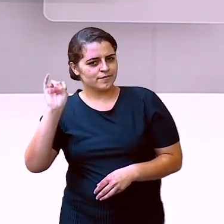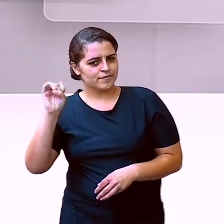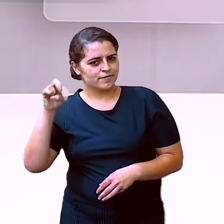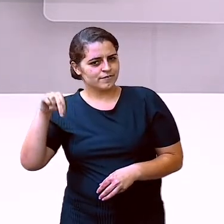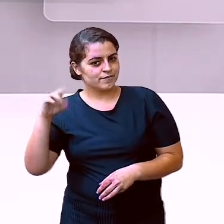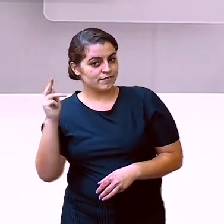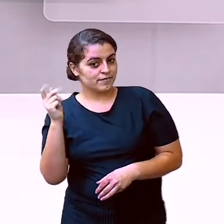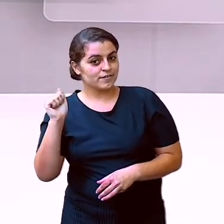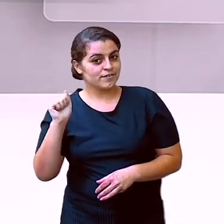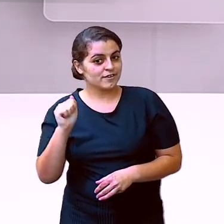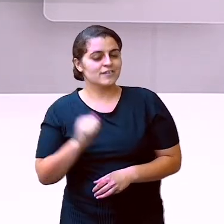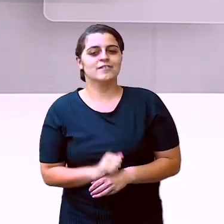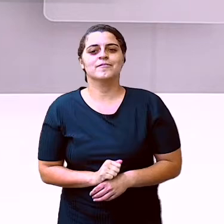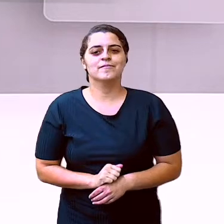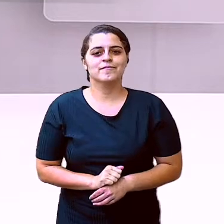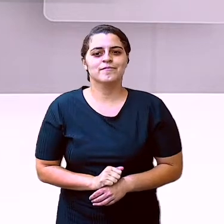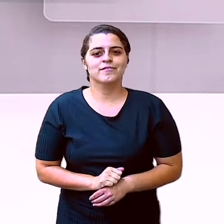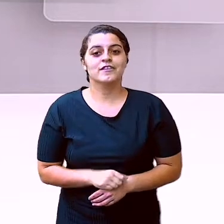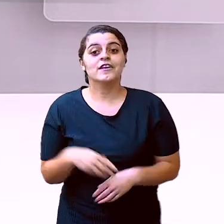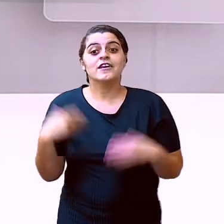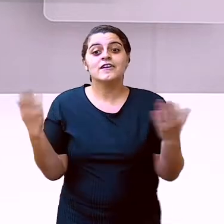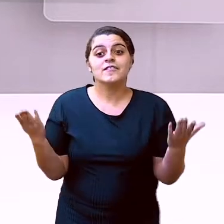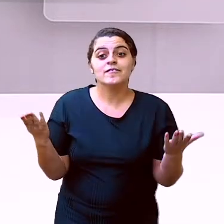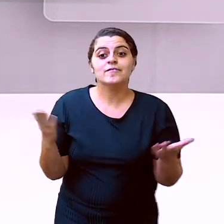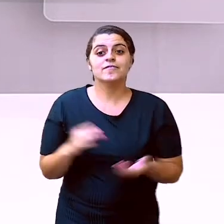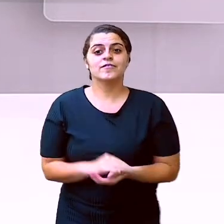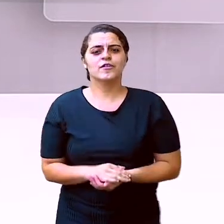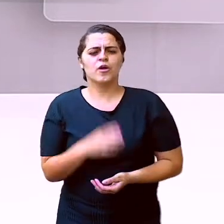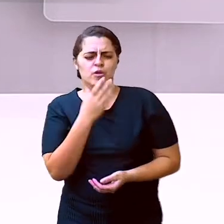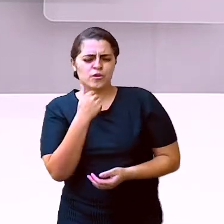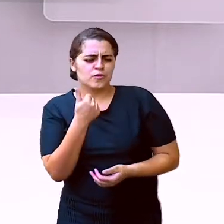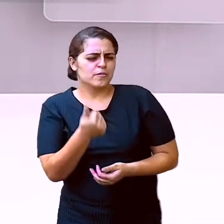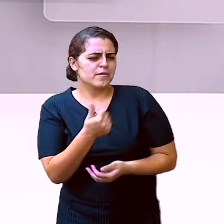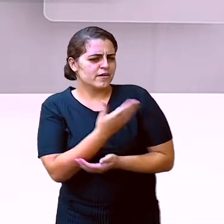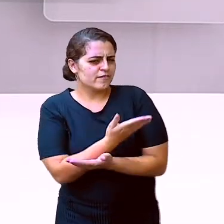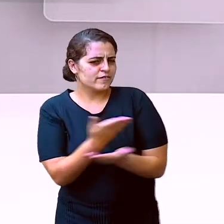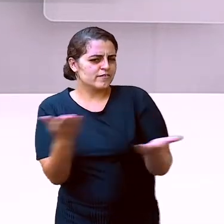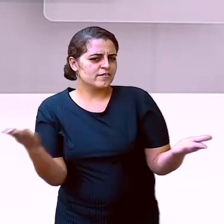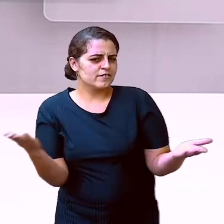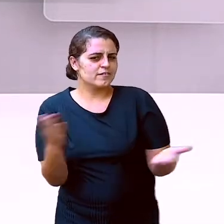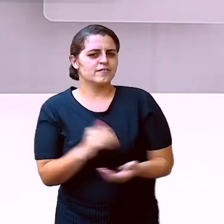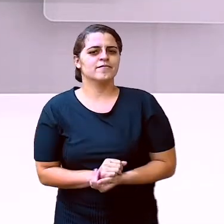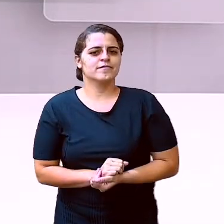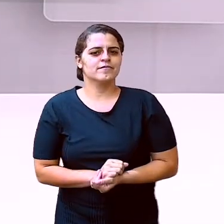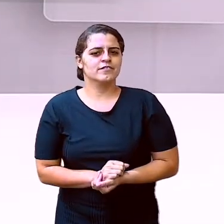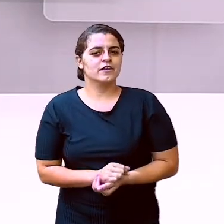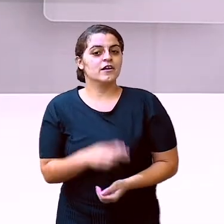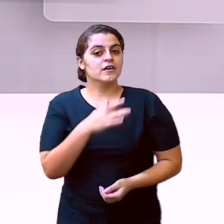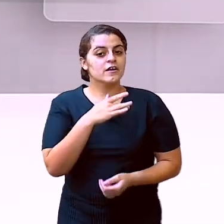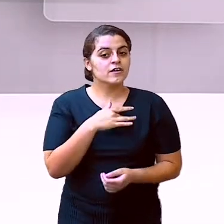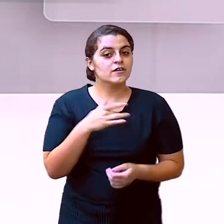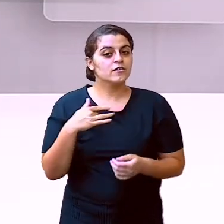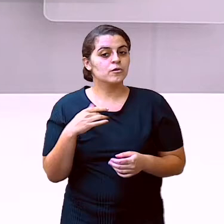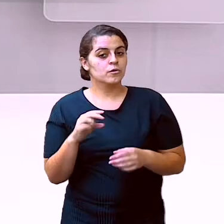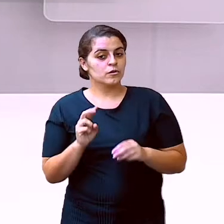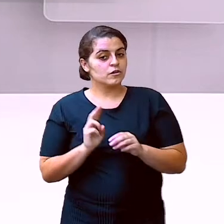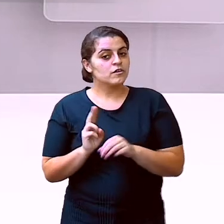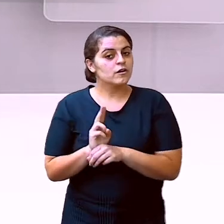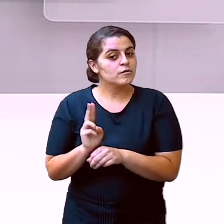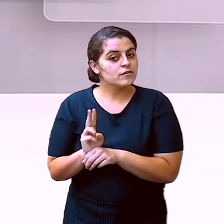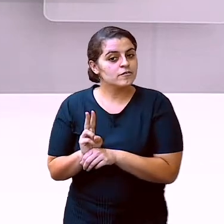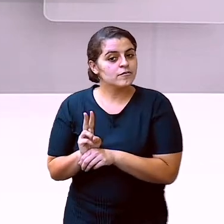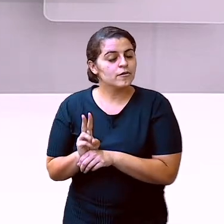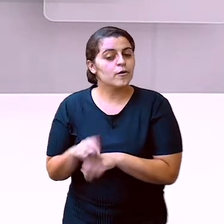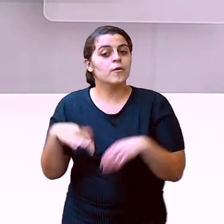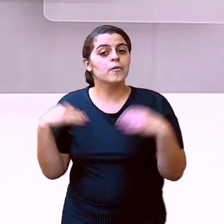Neuza Lourdes é o meu nome. E aí, tudo bem com vocês? Tem se cuidado? Vamos